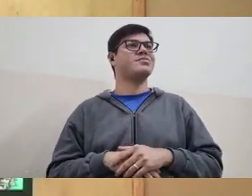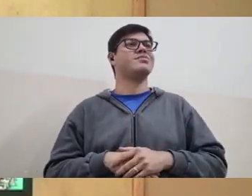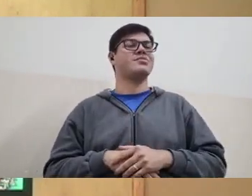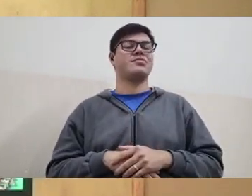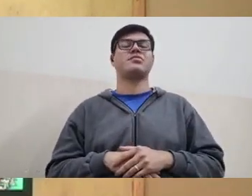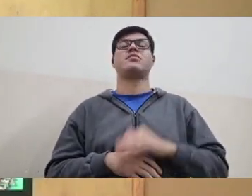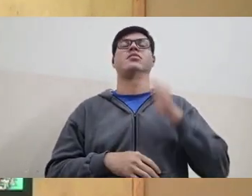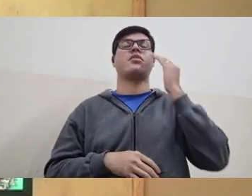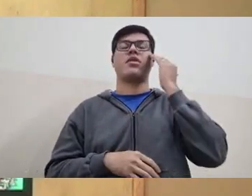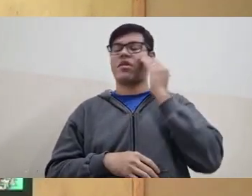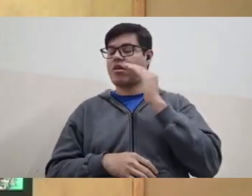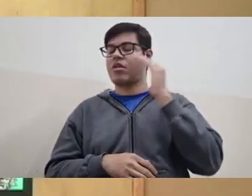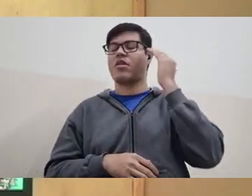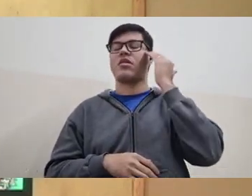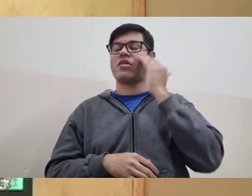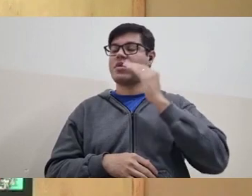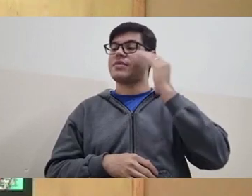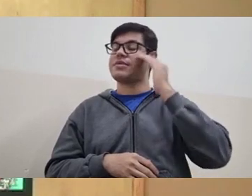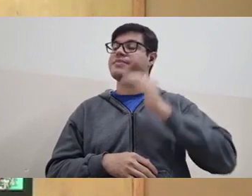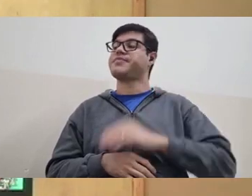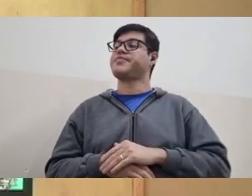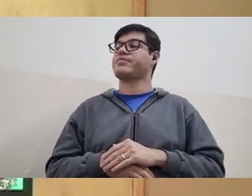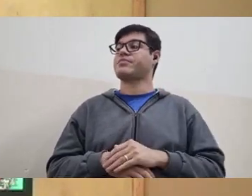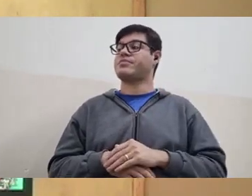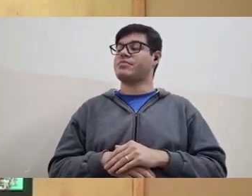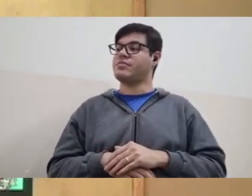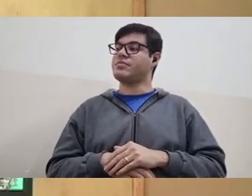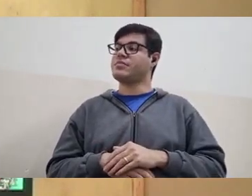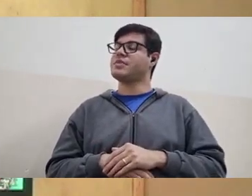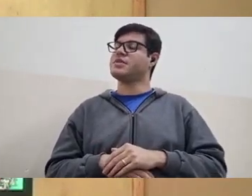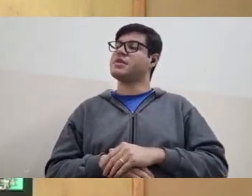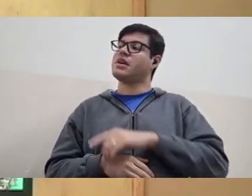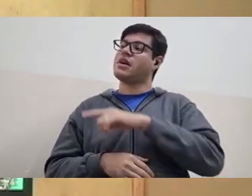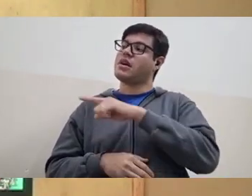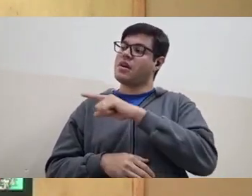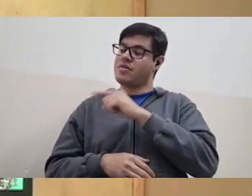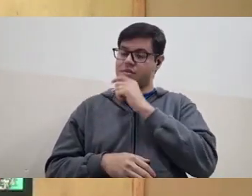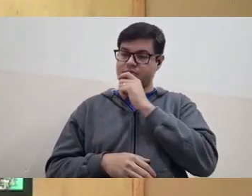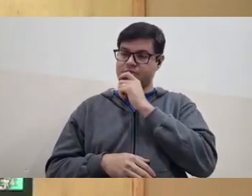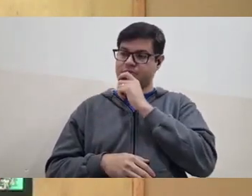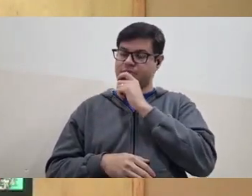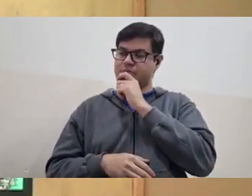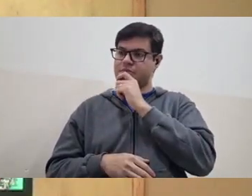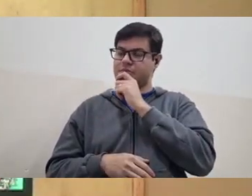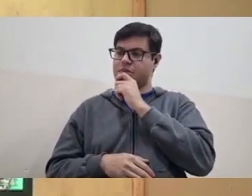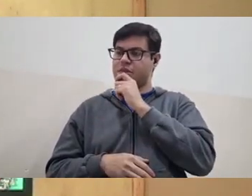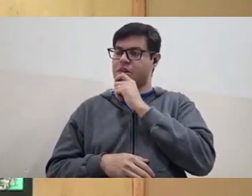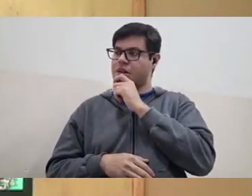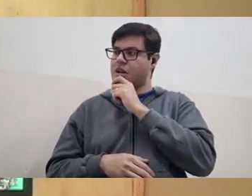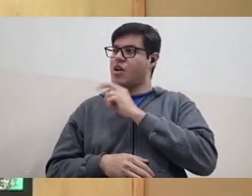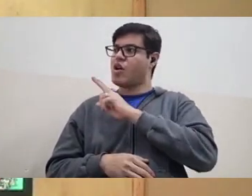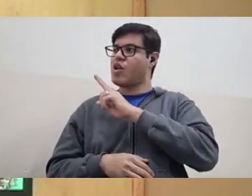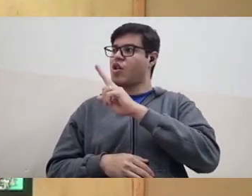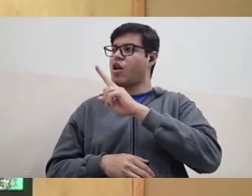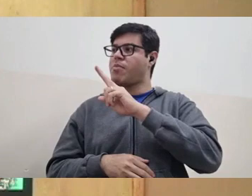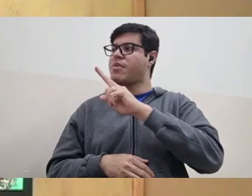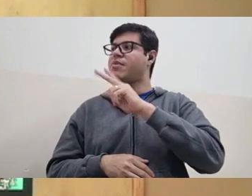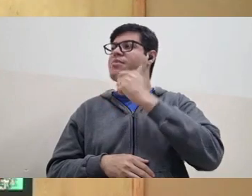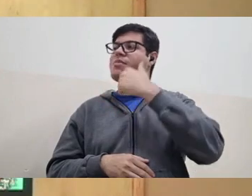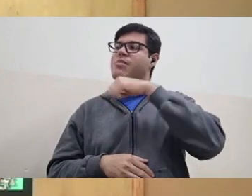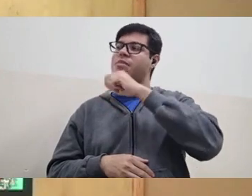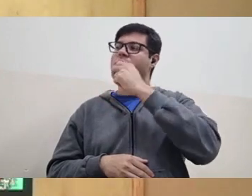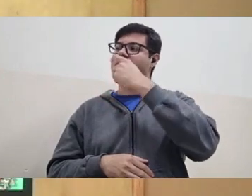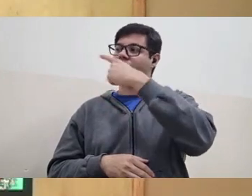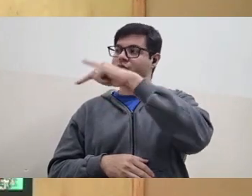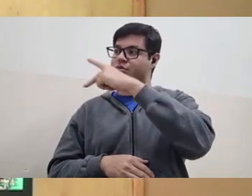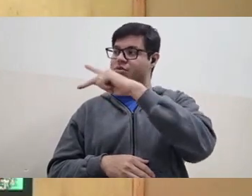mas o Belvedere também tinha. E Franco, que é o sobrenome da sua mãe, né? Franco. Tem bastante